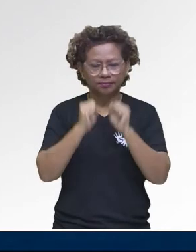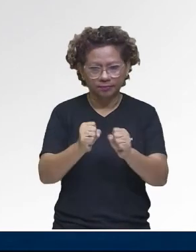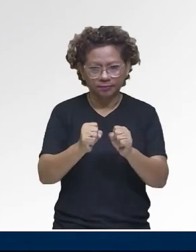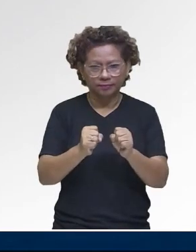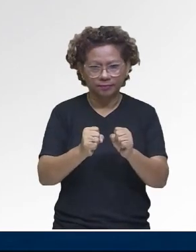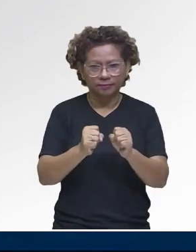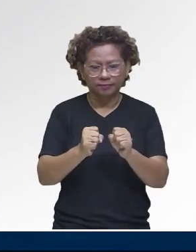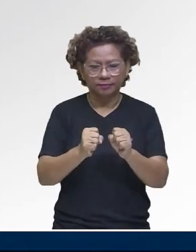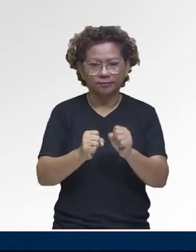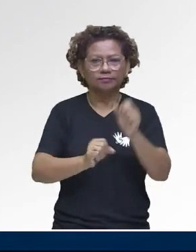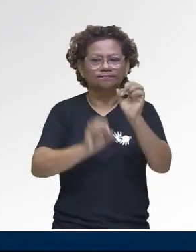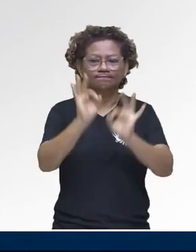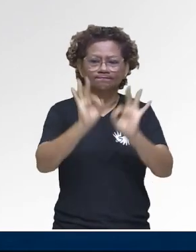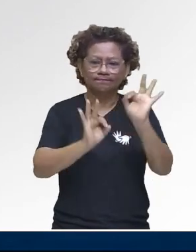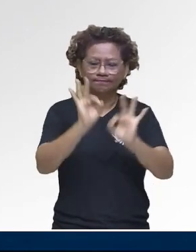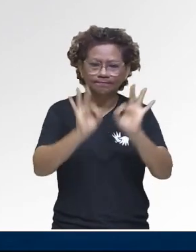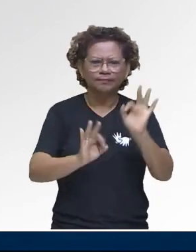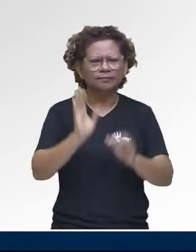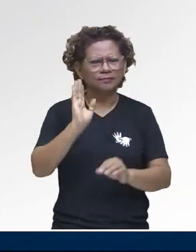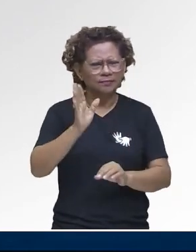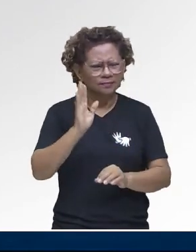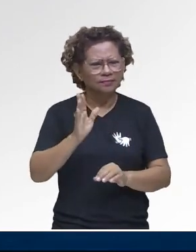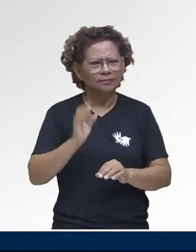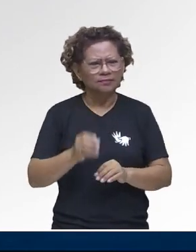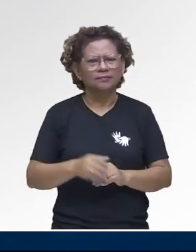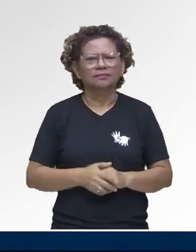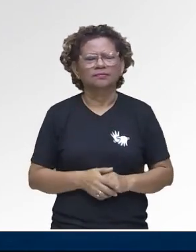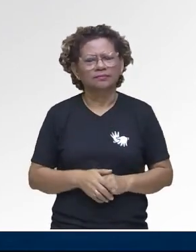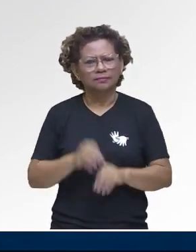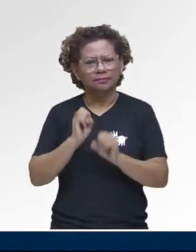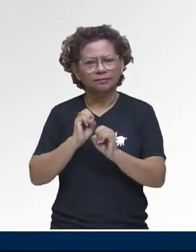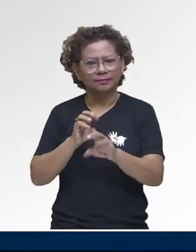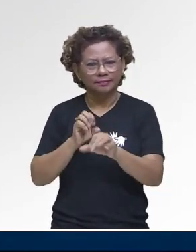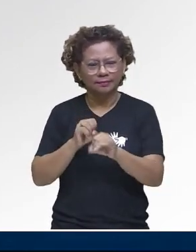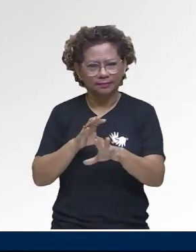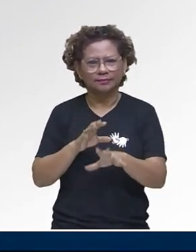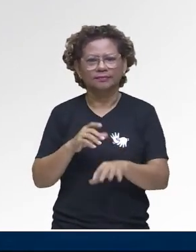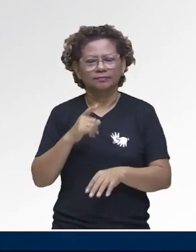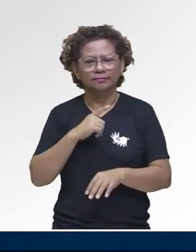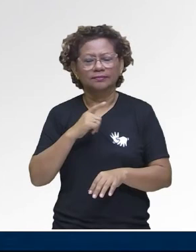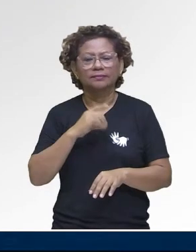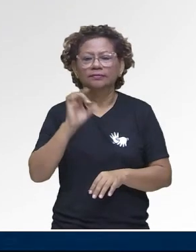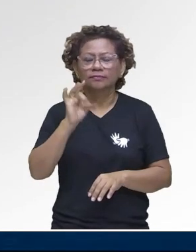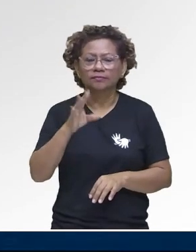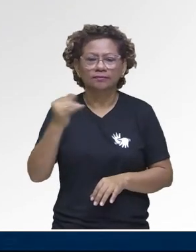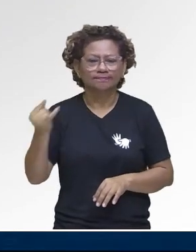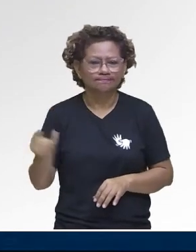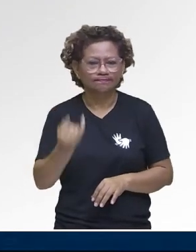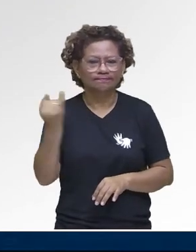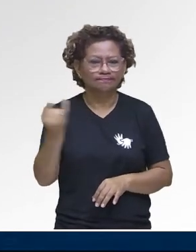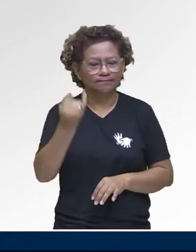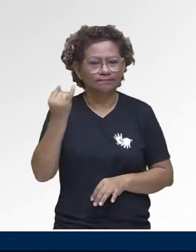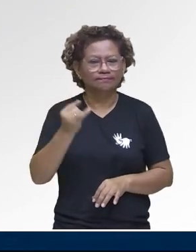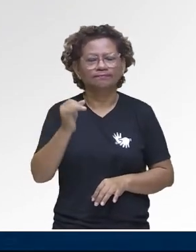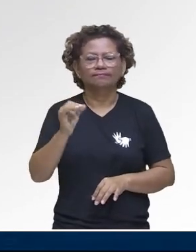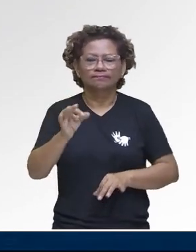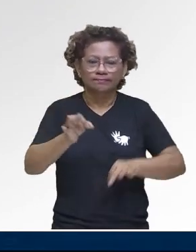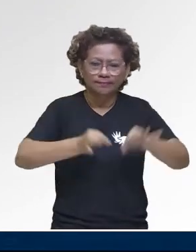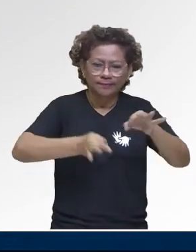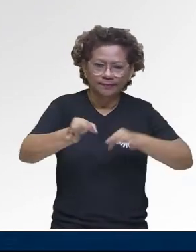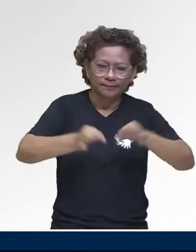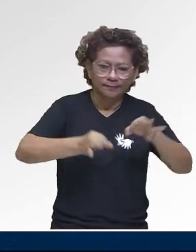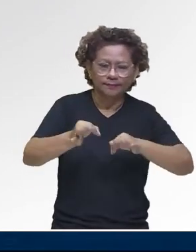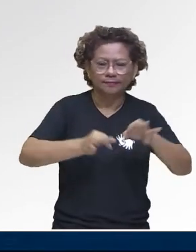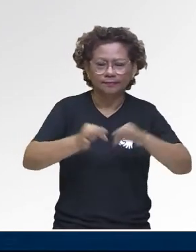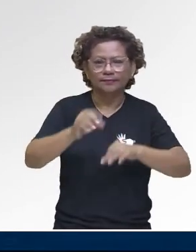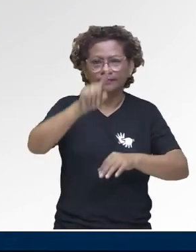desta operação, que a gente já falou para vocês, que consiste então em organizar vírgula embaixo de vírgula, essa é a